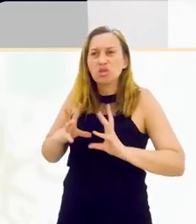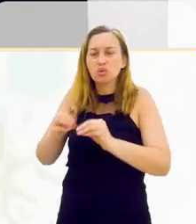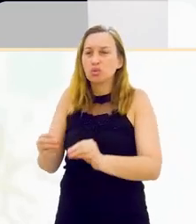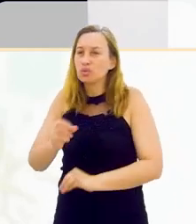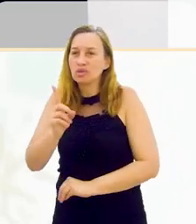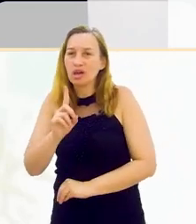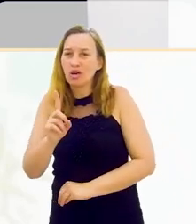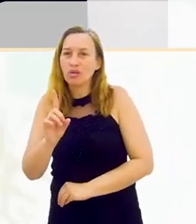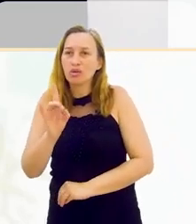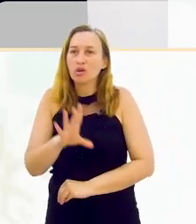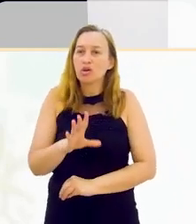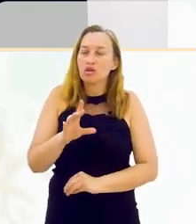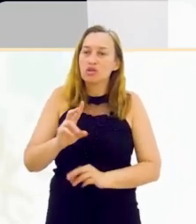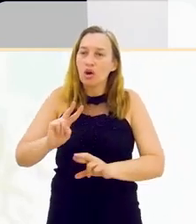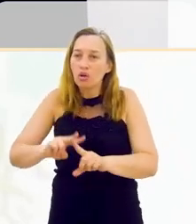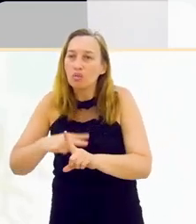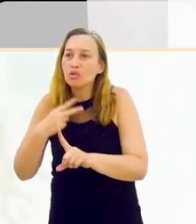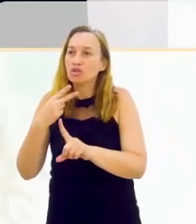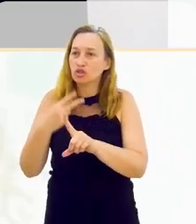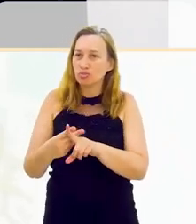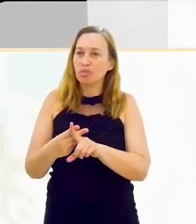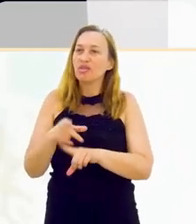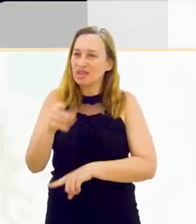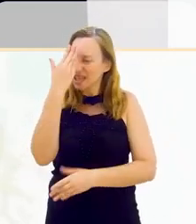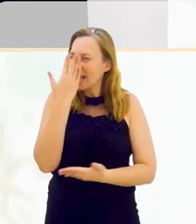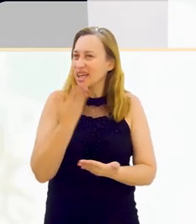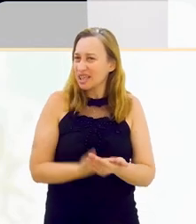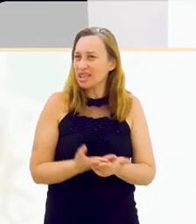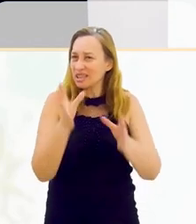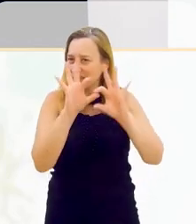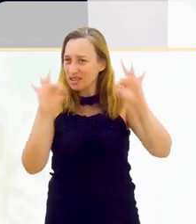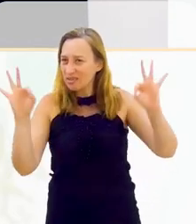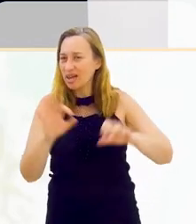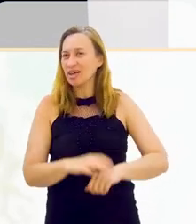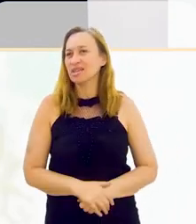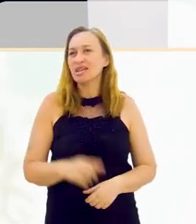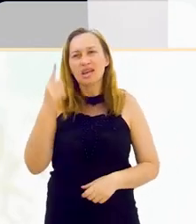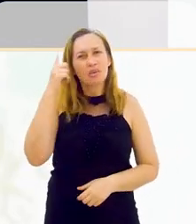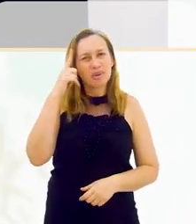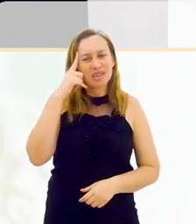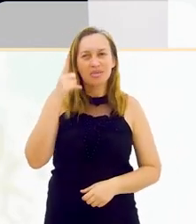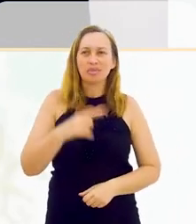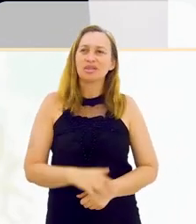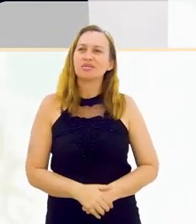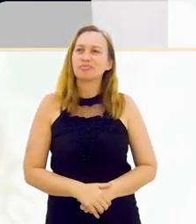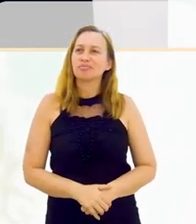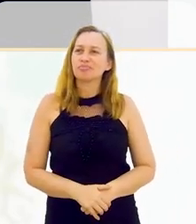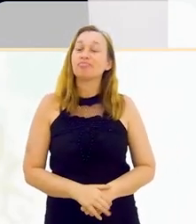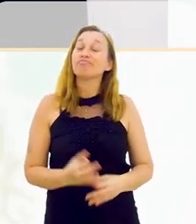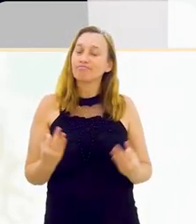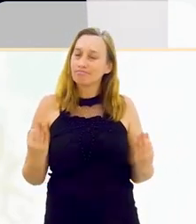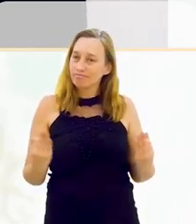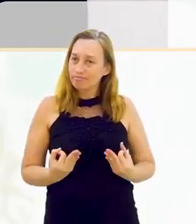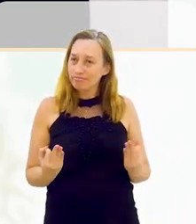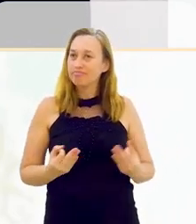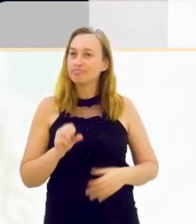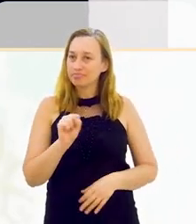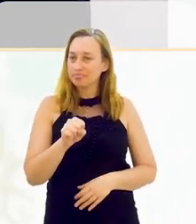tudo isso, não, ela só se multiplica. Você acredita nessa frase, nesse pensamento?